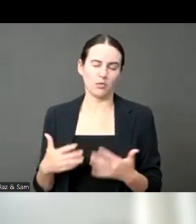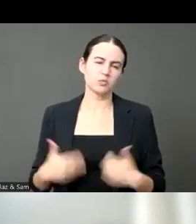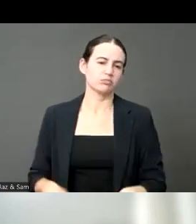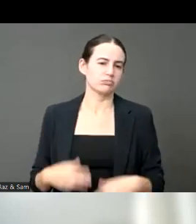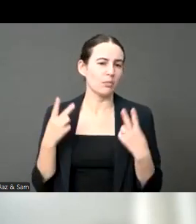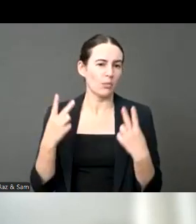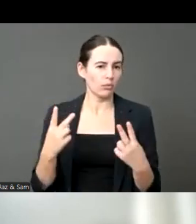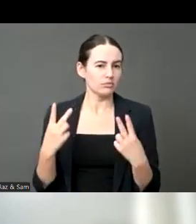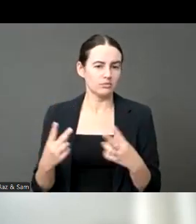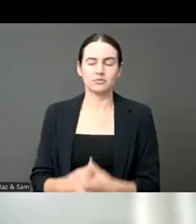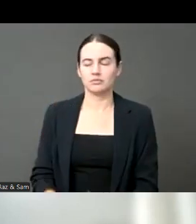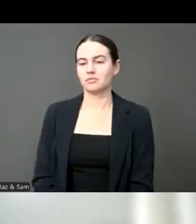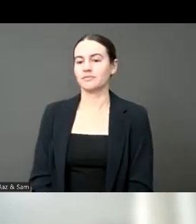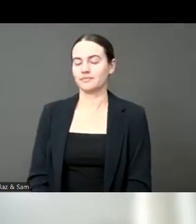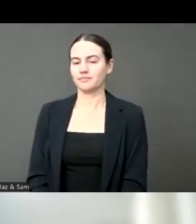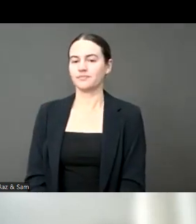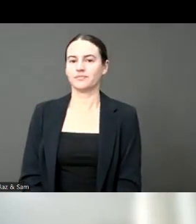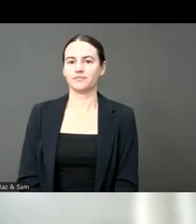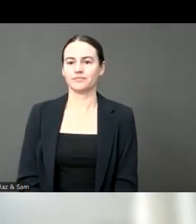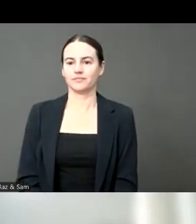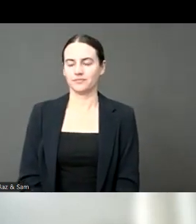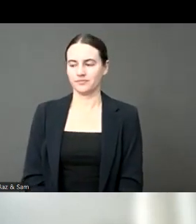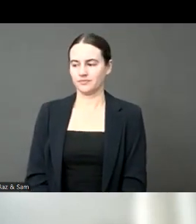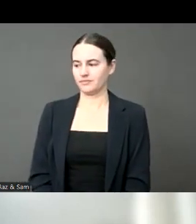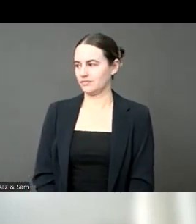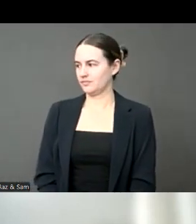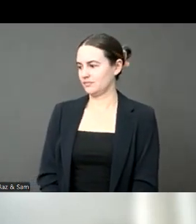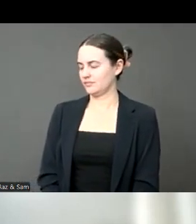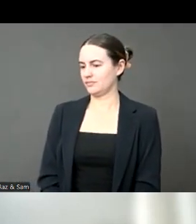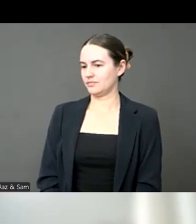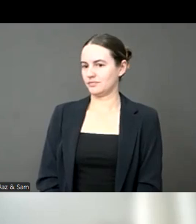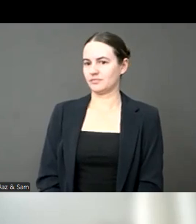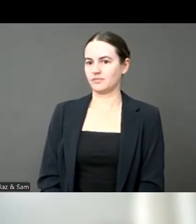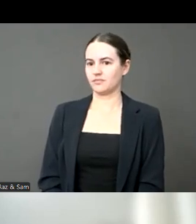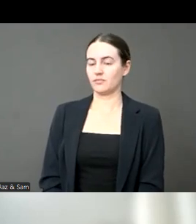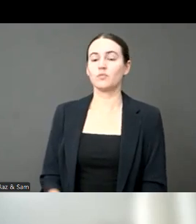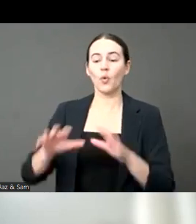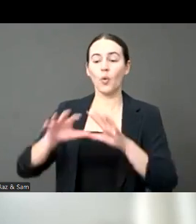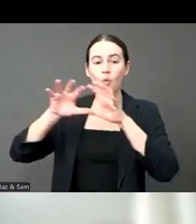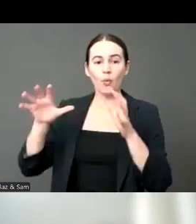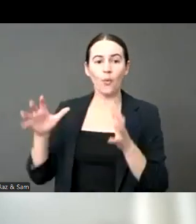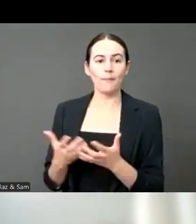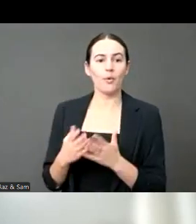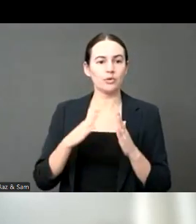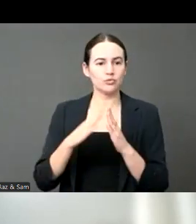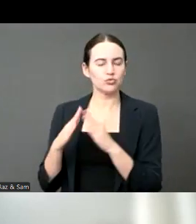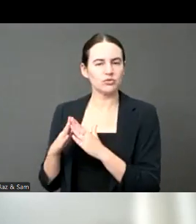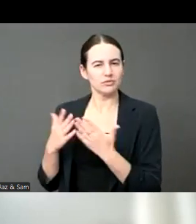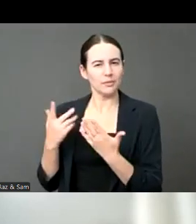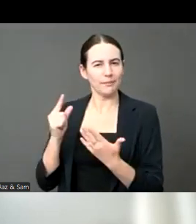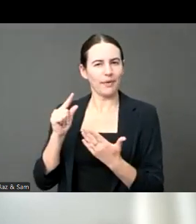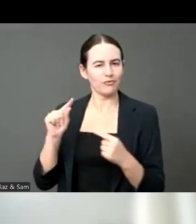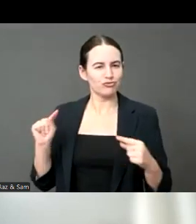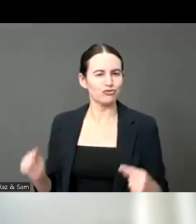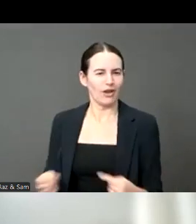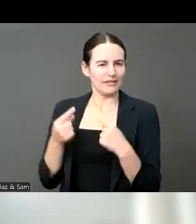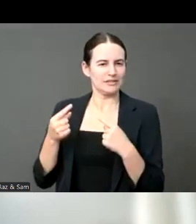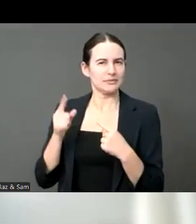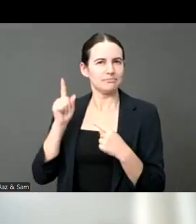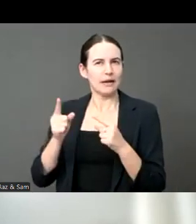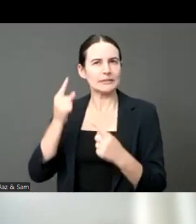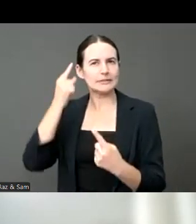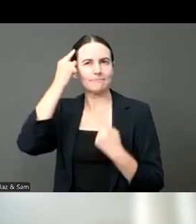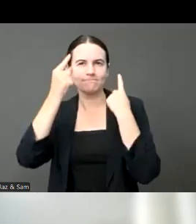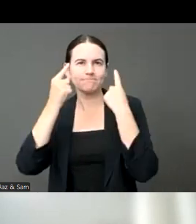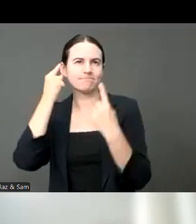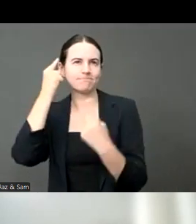eliminação dessas doenças que afetam a humanidade. Em outro aspecto, também é um outro desafio para a comunidade